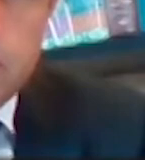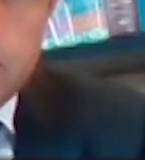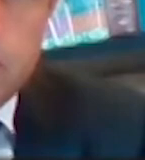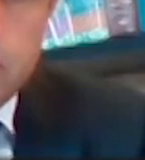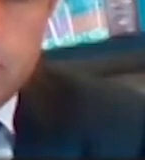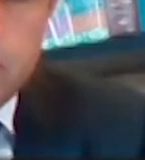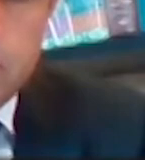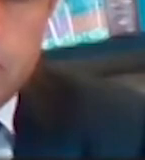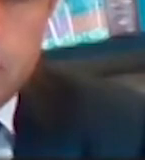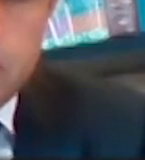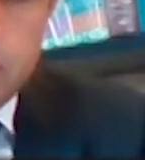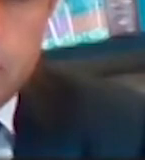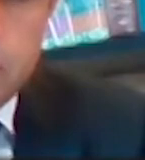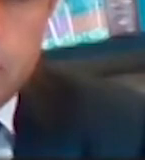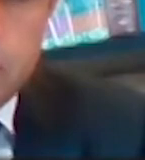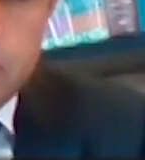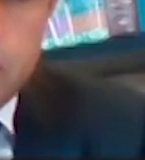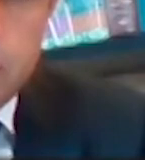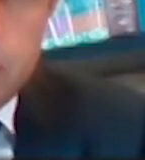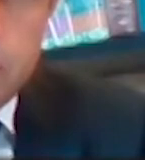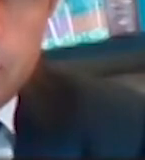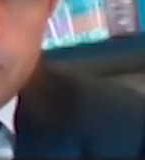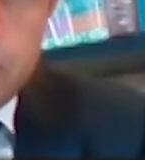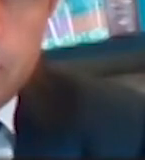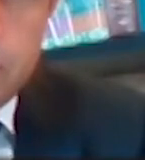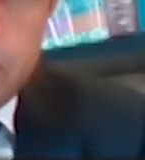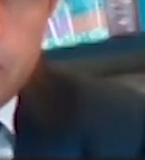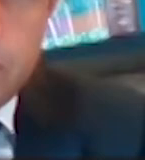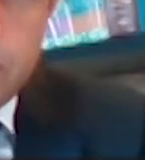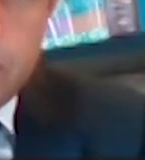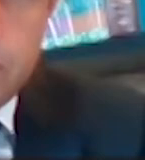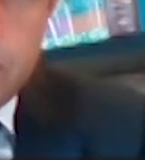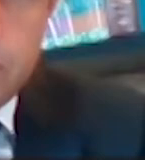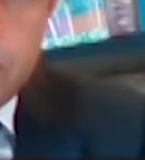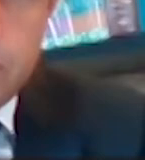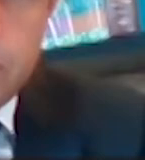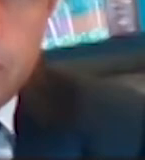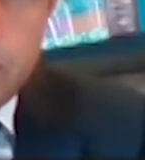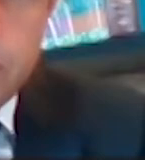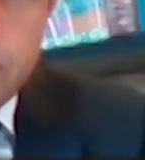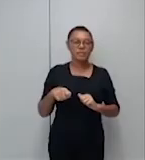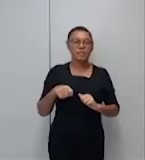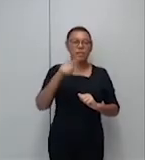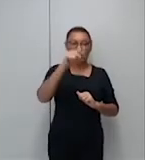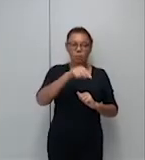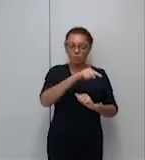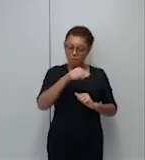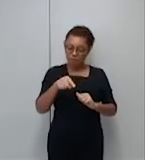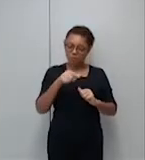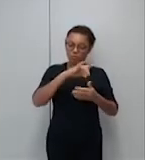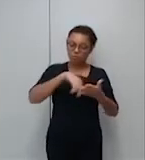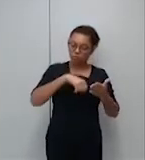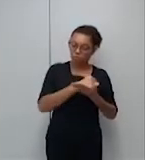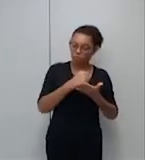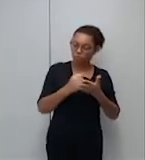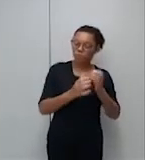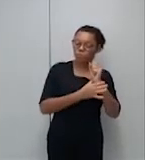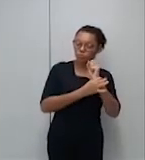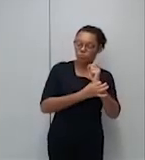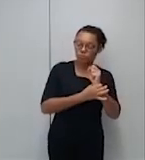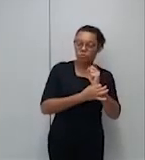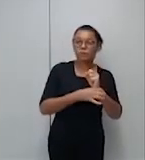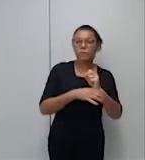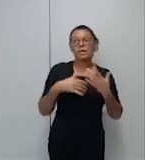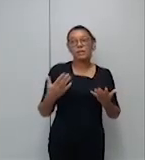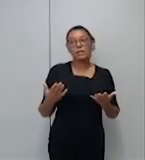não terá direito a indenização o segurado que estiver em atraso com o pagamento se o sinistro ocorrer antes da quitação